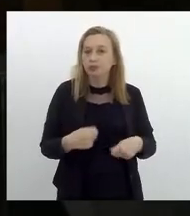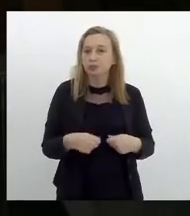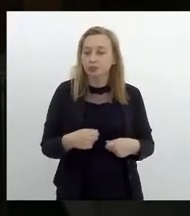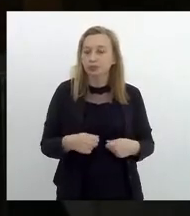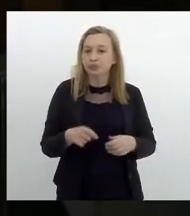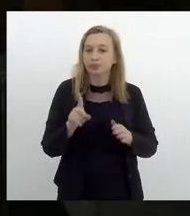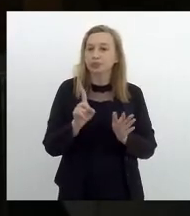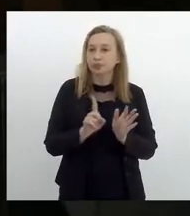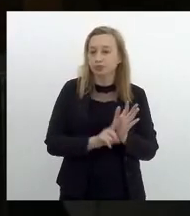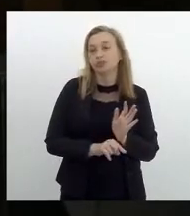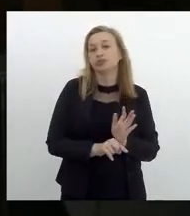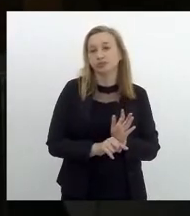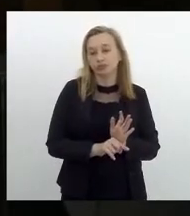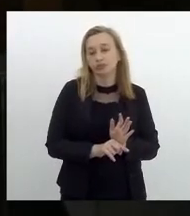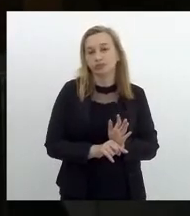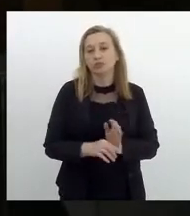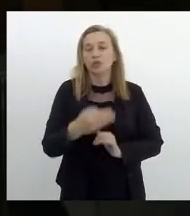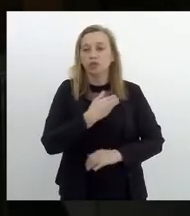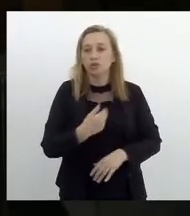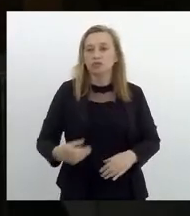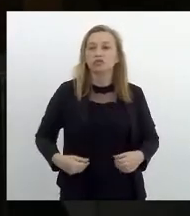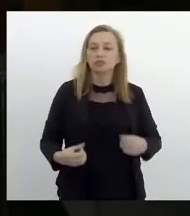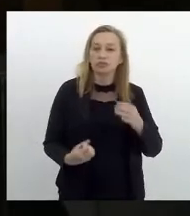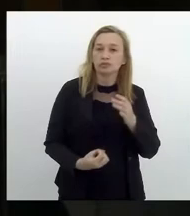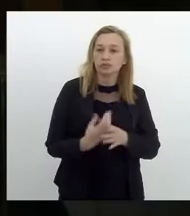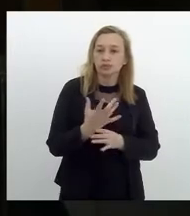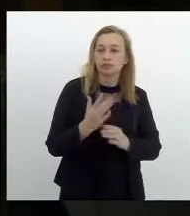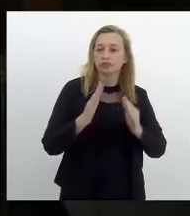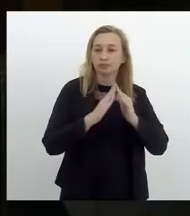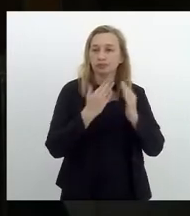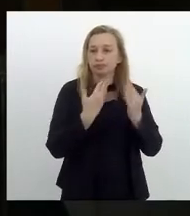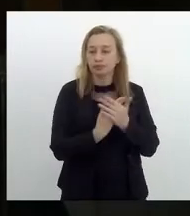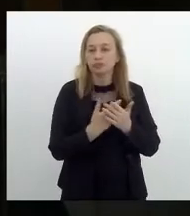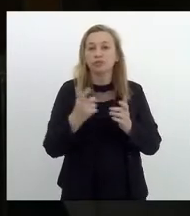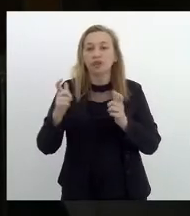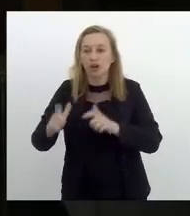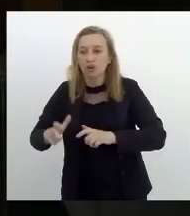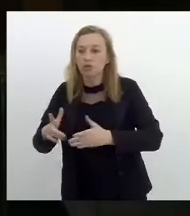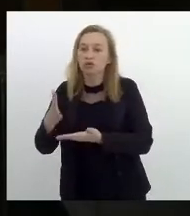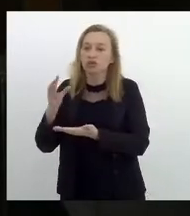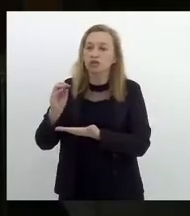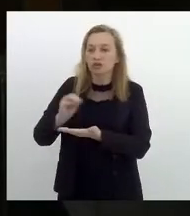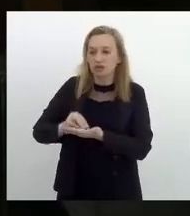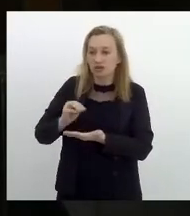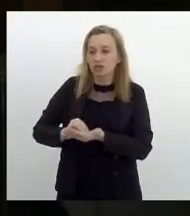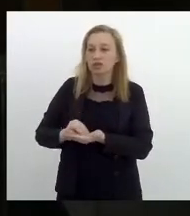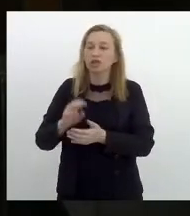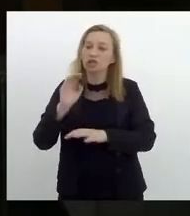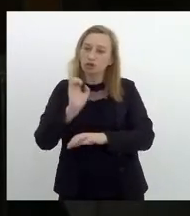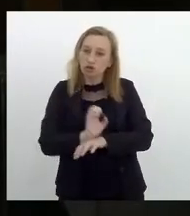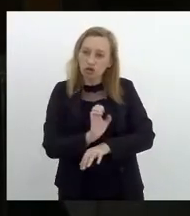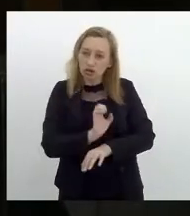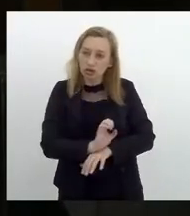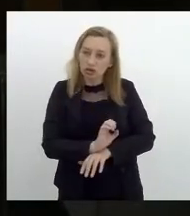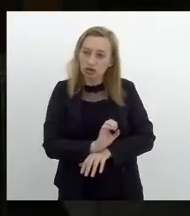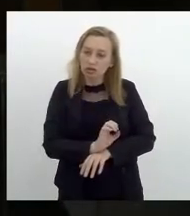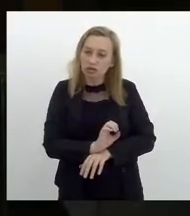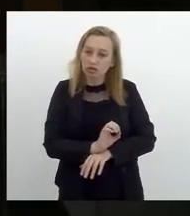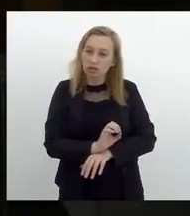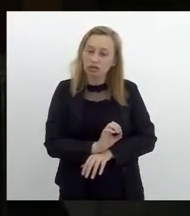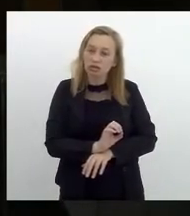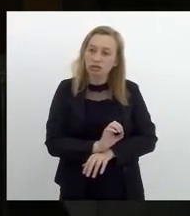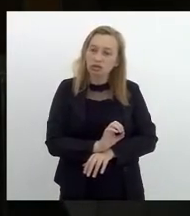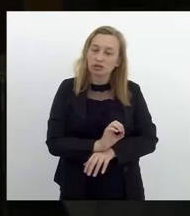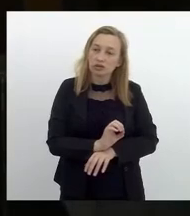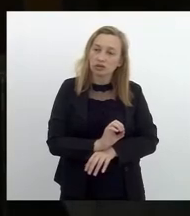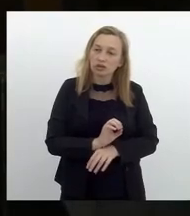no i. O governo tem que construir escola onde falta escola e o Estado faz um